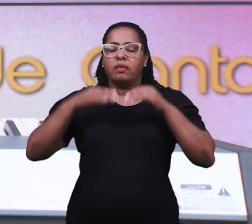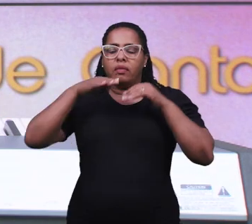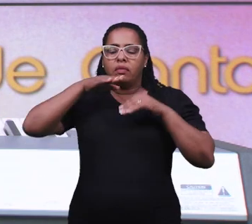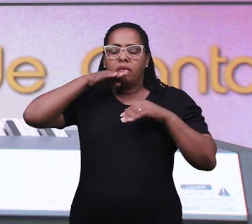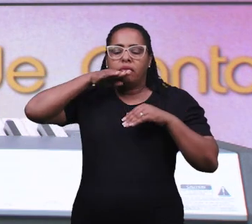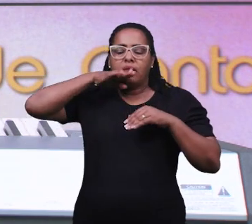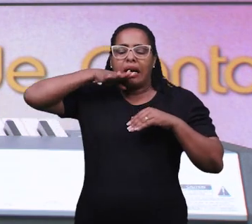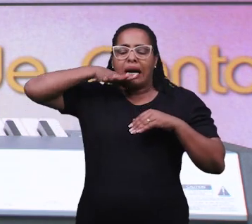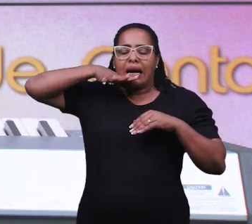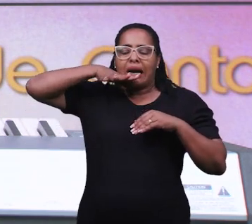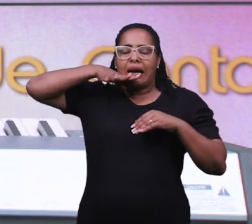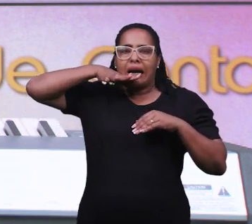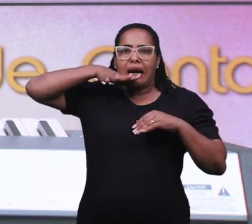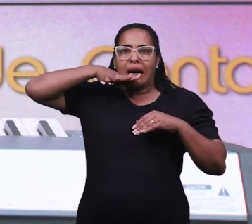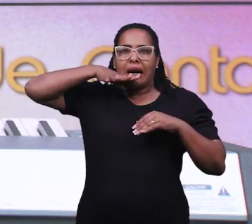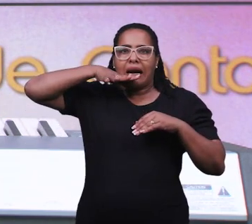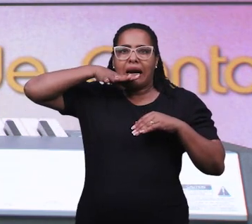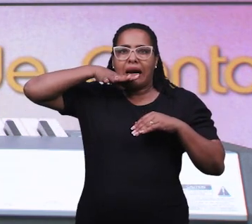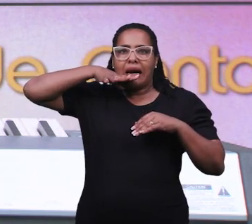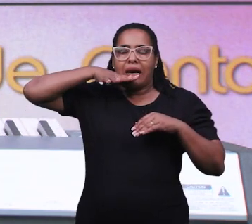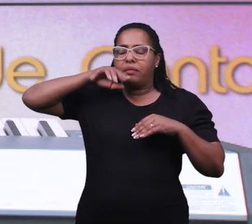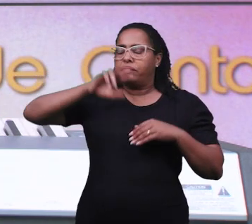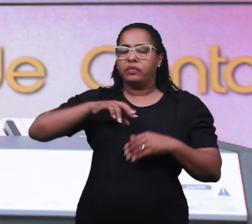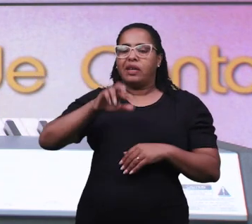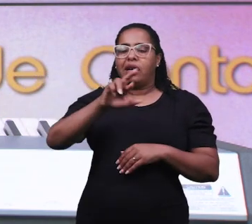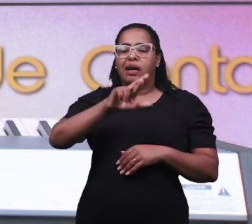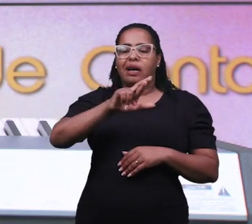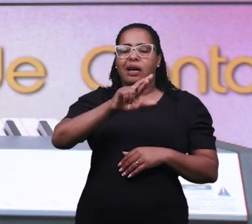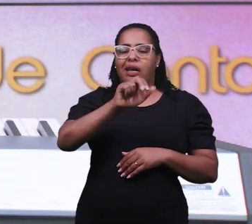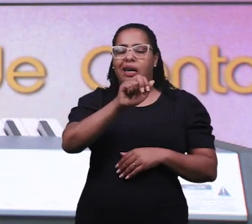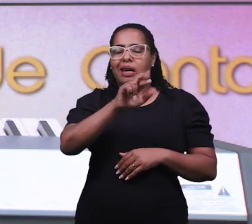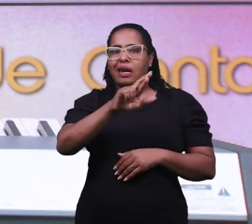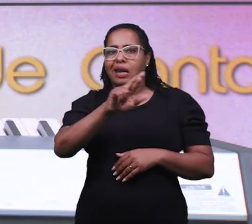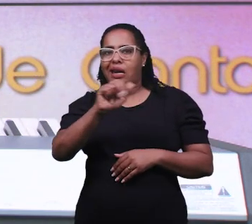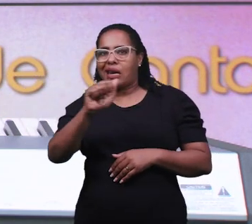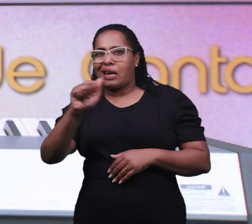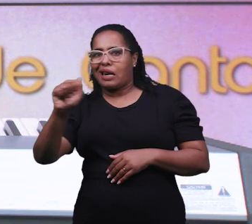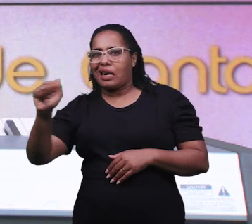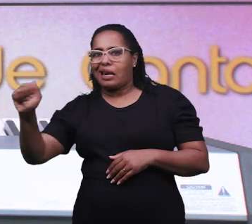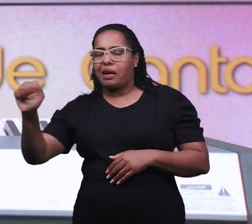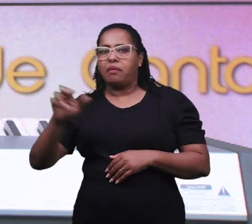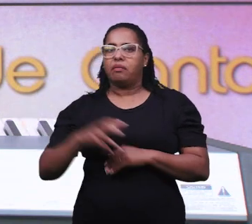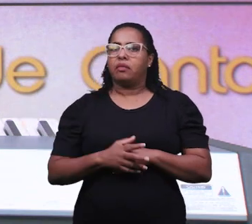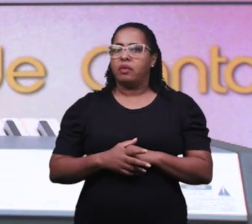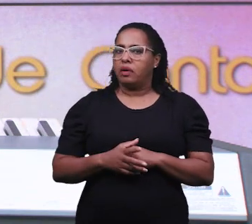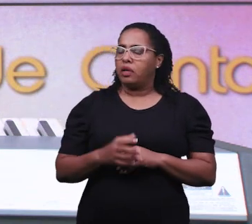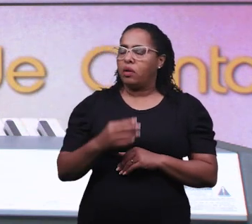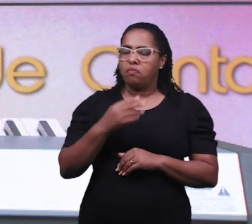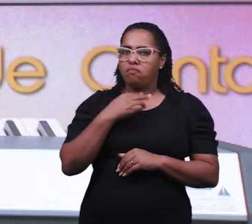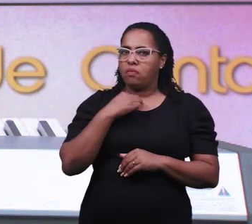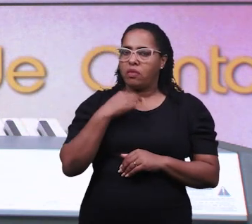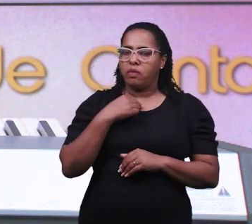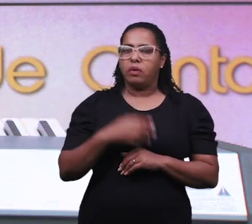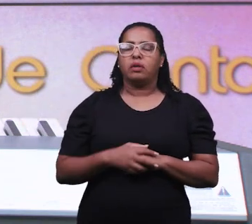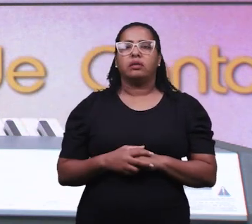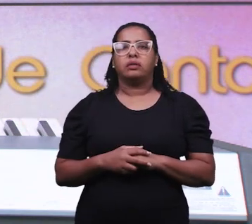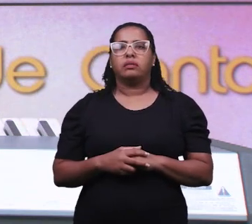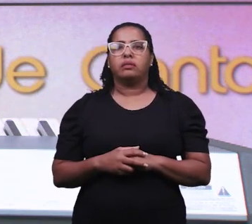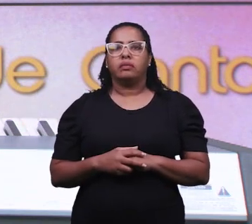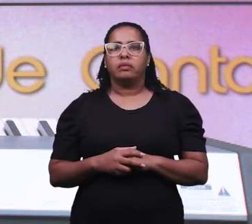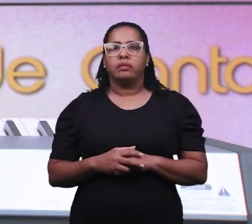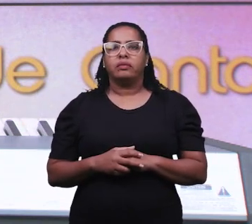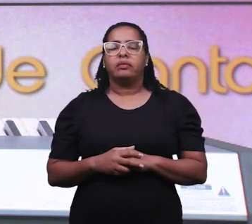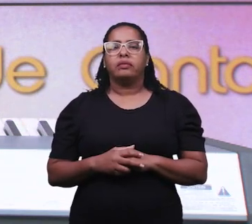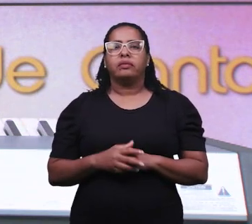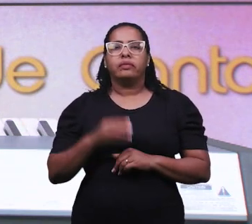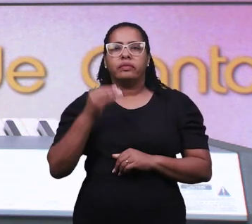muito espalhada nesse exercício, porque isso pode me causar tensão, pode te causar tensão.